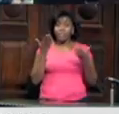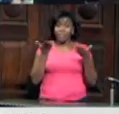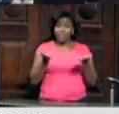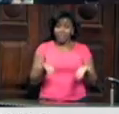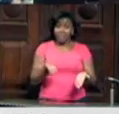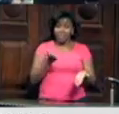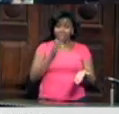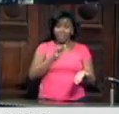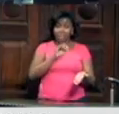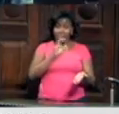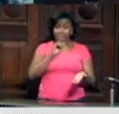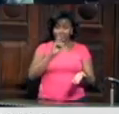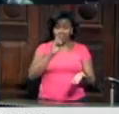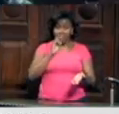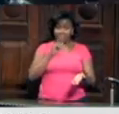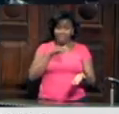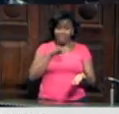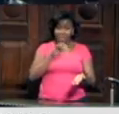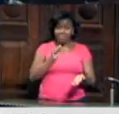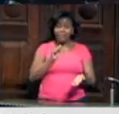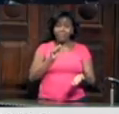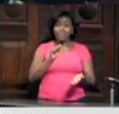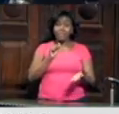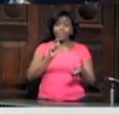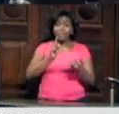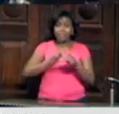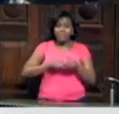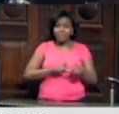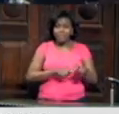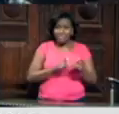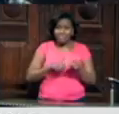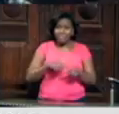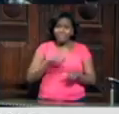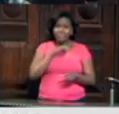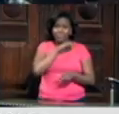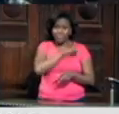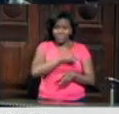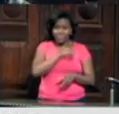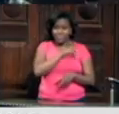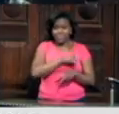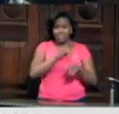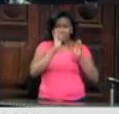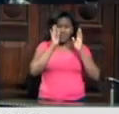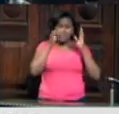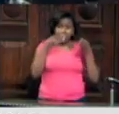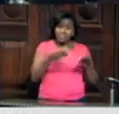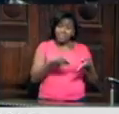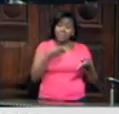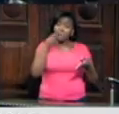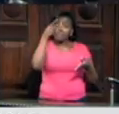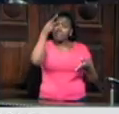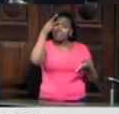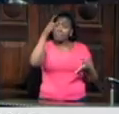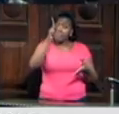Academia para as Letras do Rio de Janeiro, especificamente, e para a definição